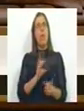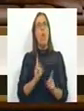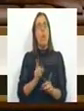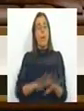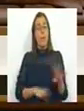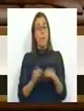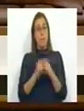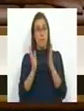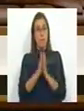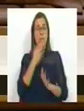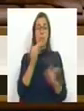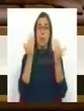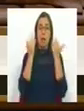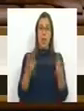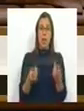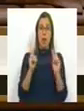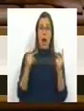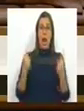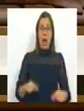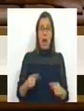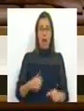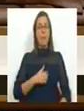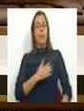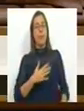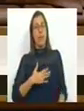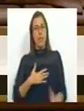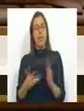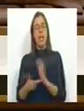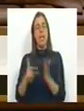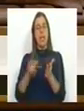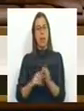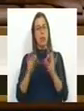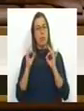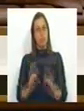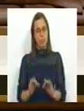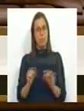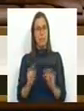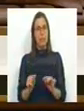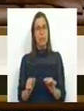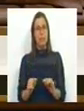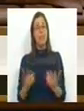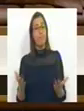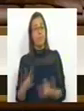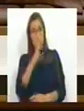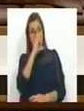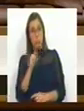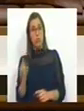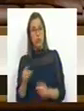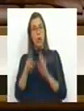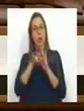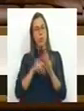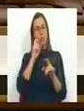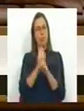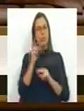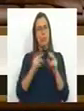a utilizar toda a informação disponível por entidades e técnicos credenciados para o efeito, cabendo ao Estado regular